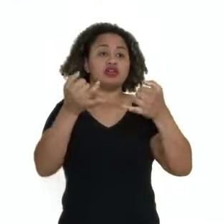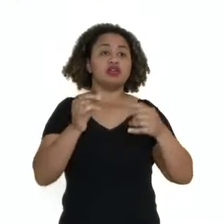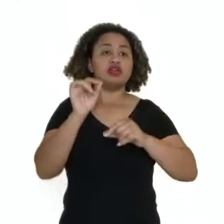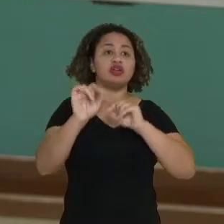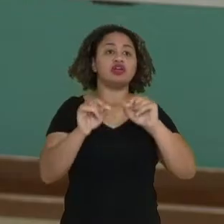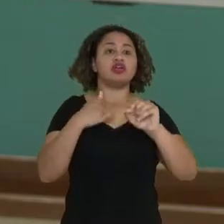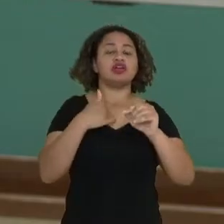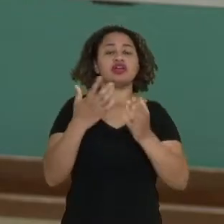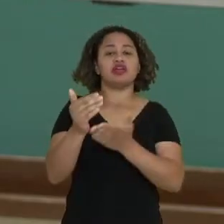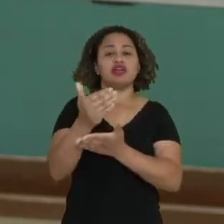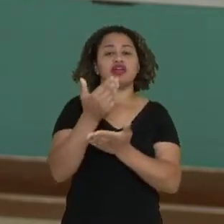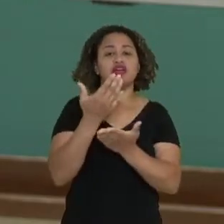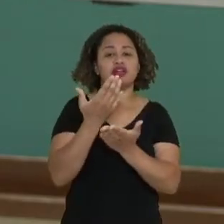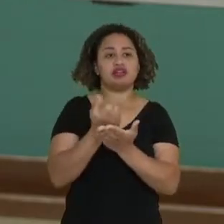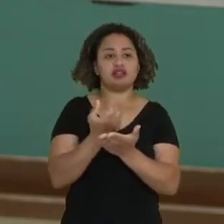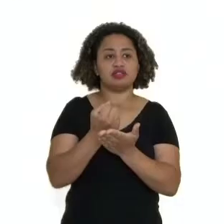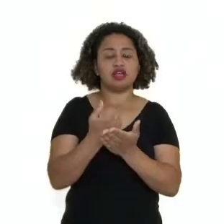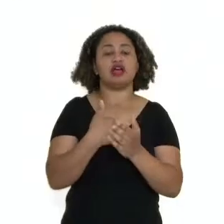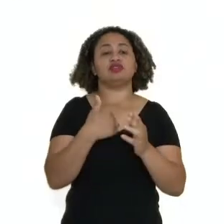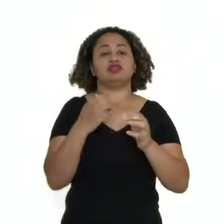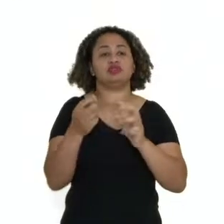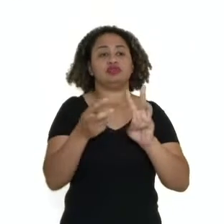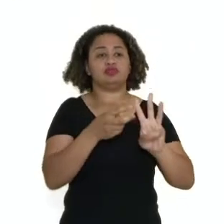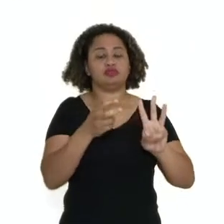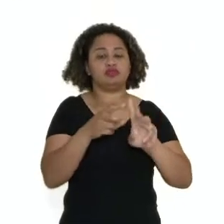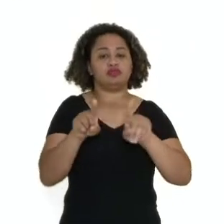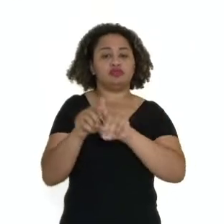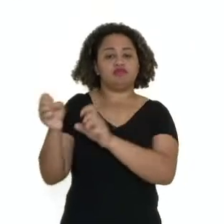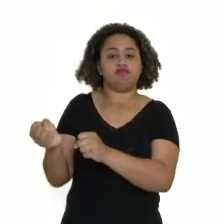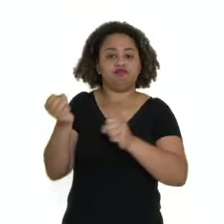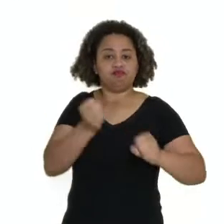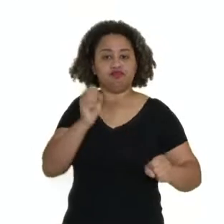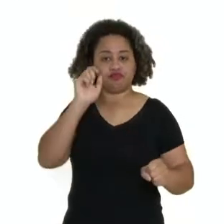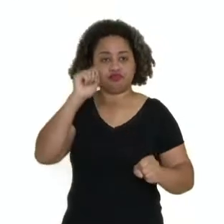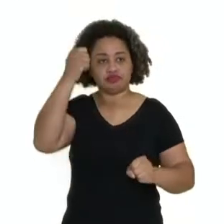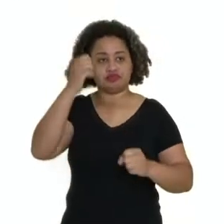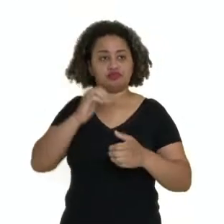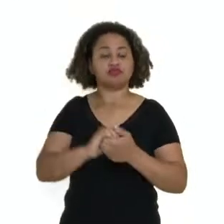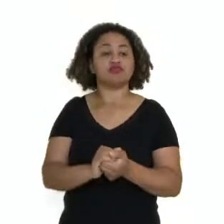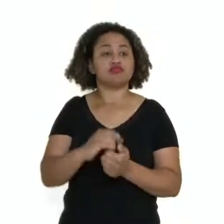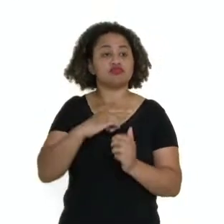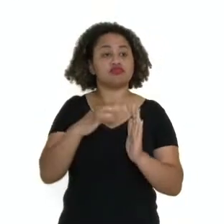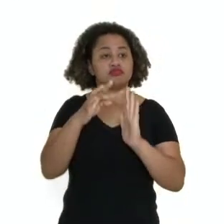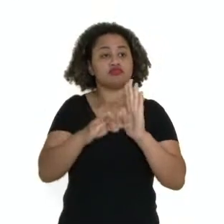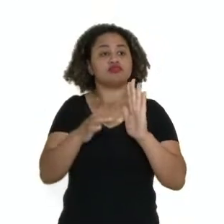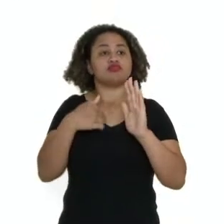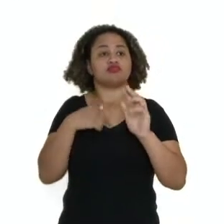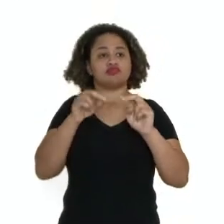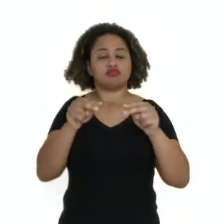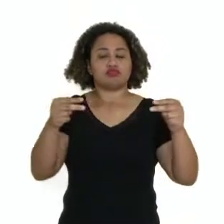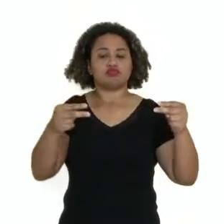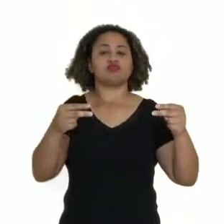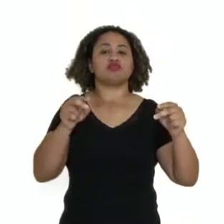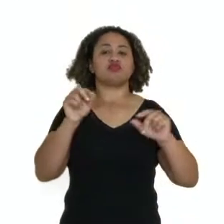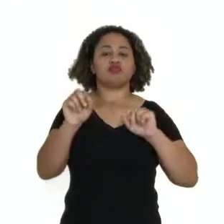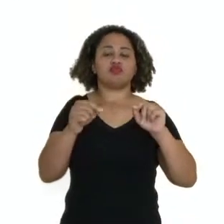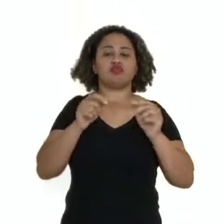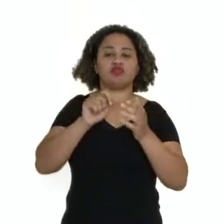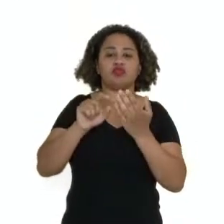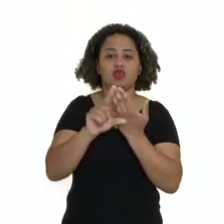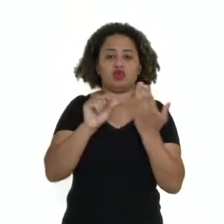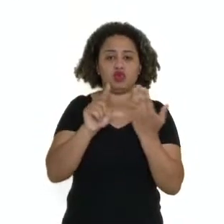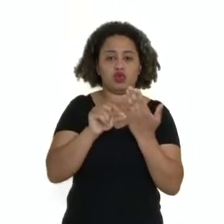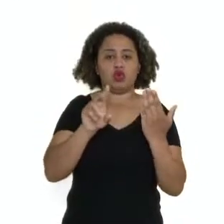quilombola, nos ajuda a responder. Então, eu tenho aqui da editora Séries Especiais, por Alexandre Barros, né? O